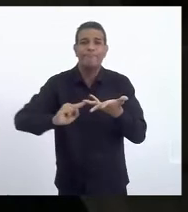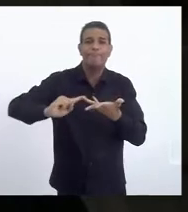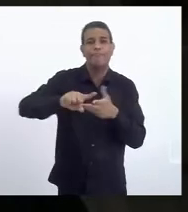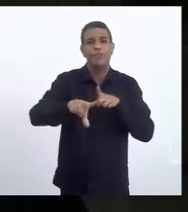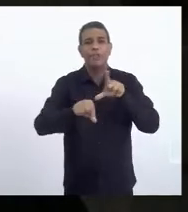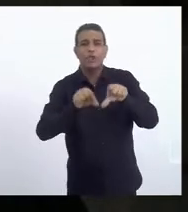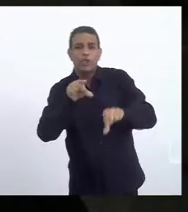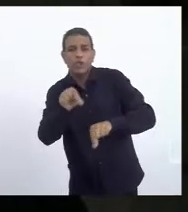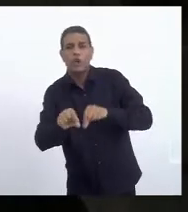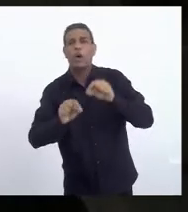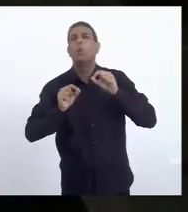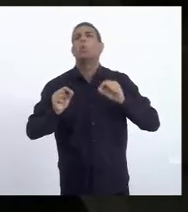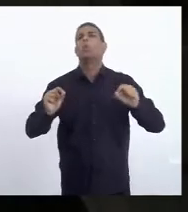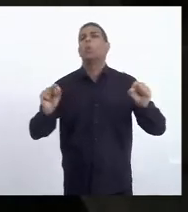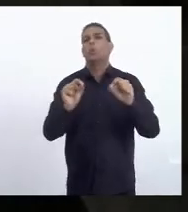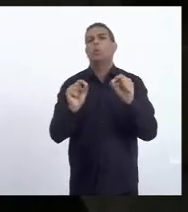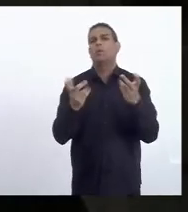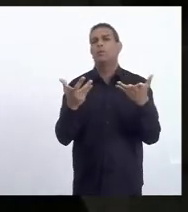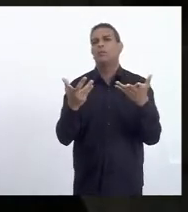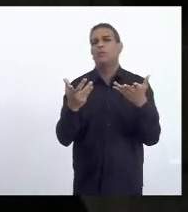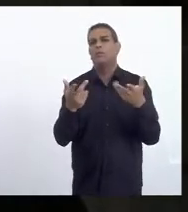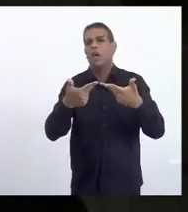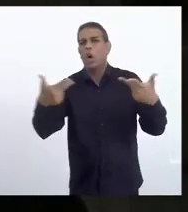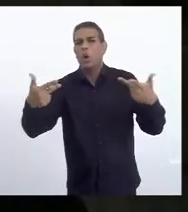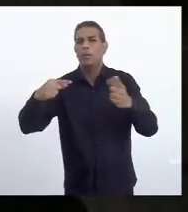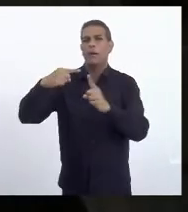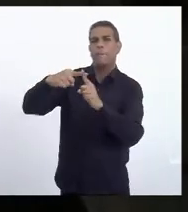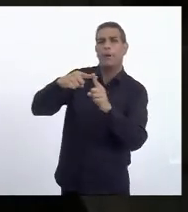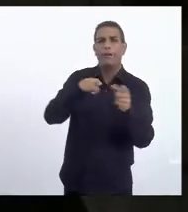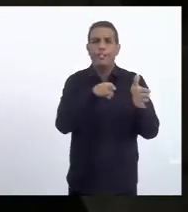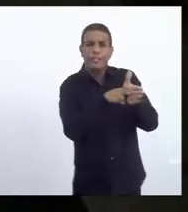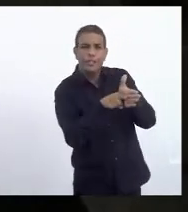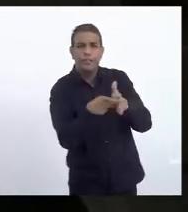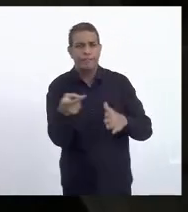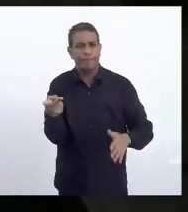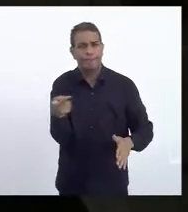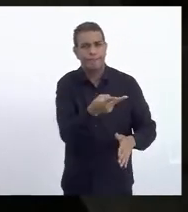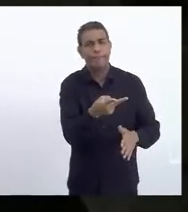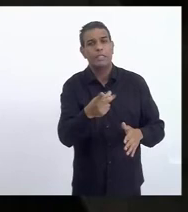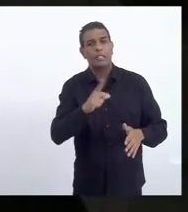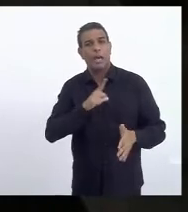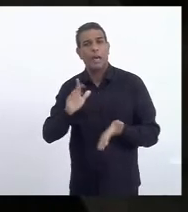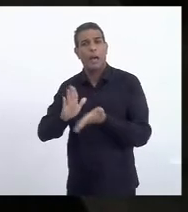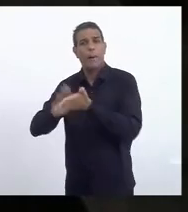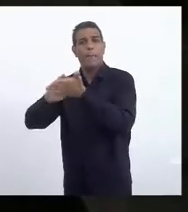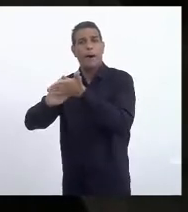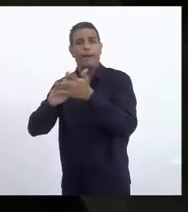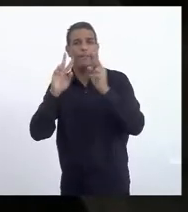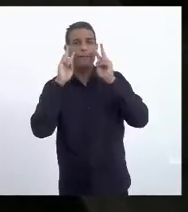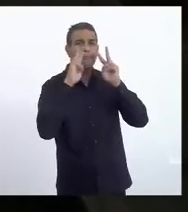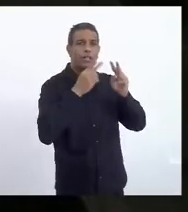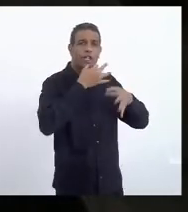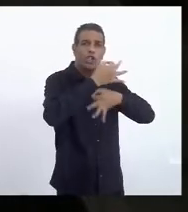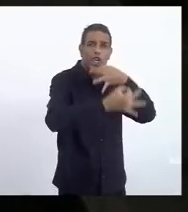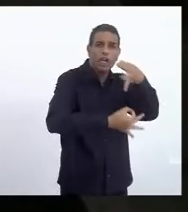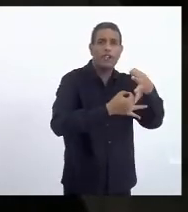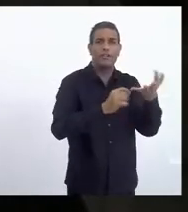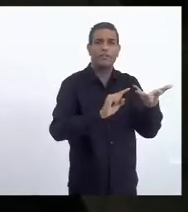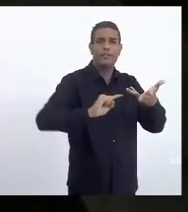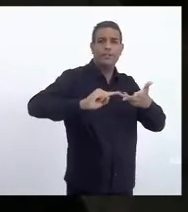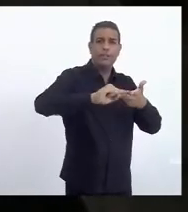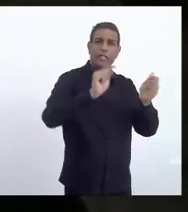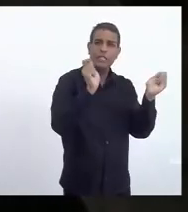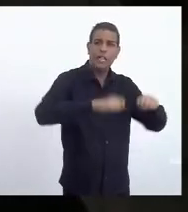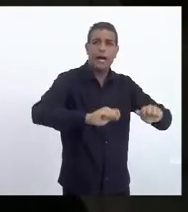escolher o momento para aparecer tem ônibus e tem bônus tem momentos de aplauso e tem momentos de críticas tem